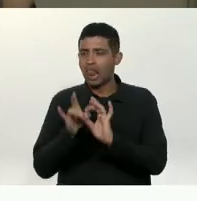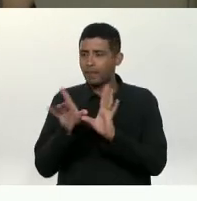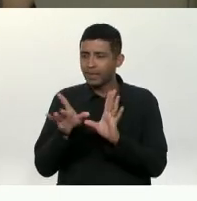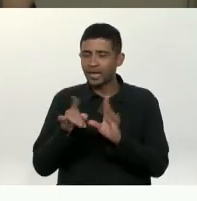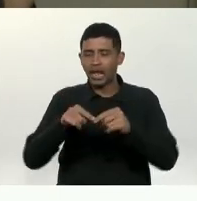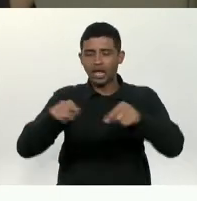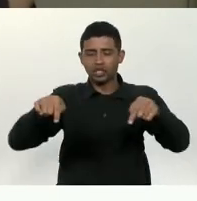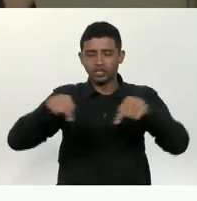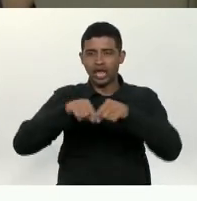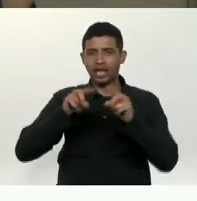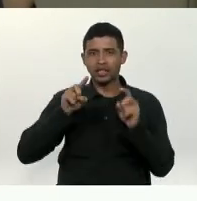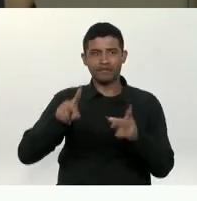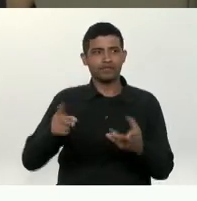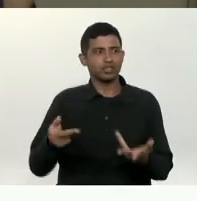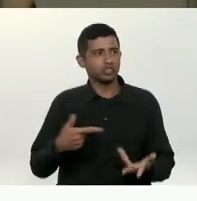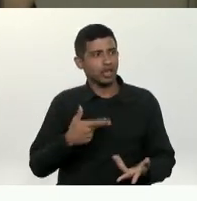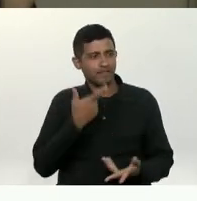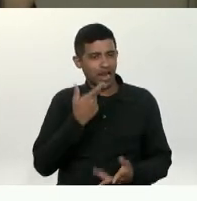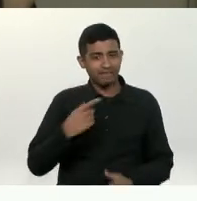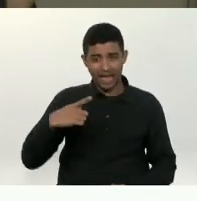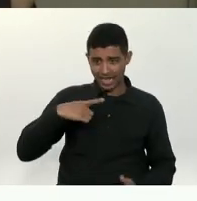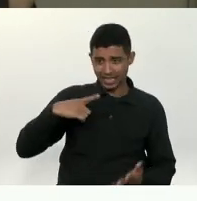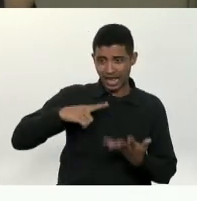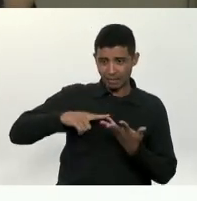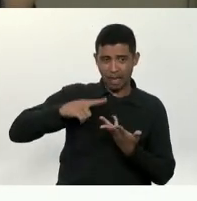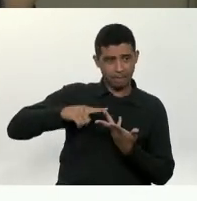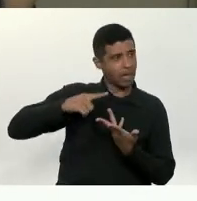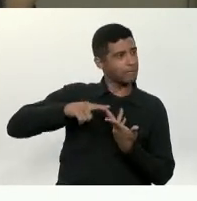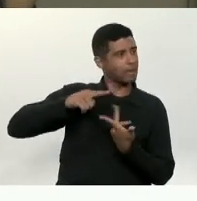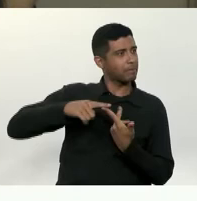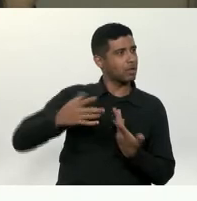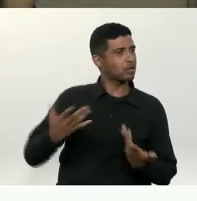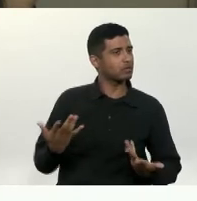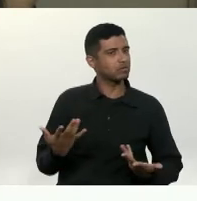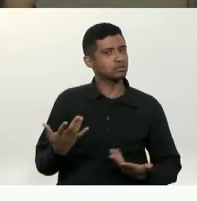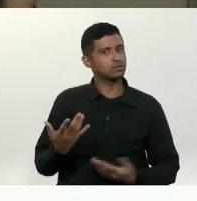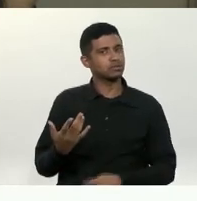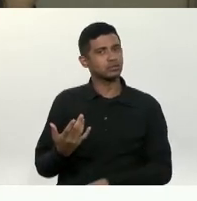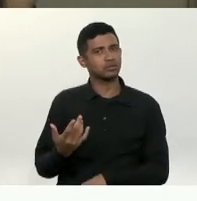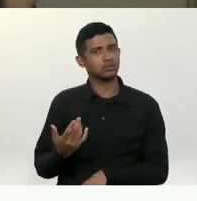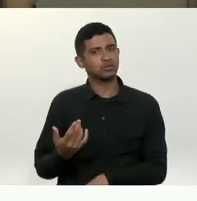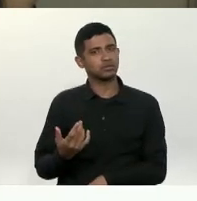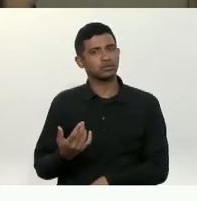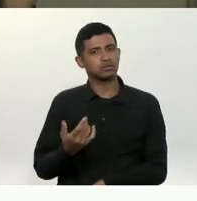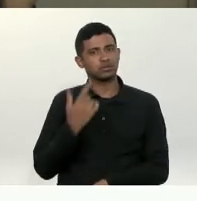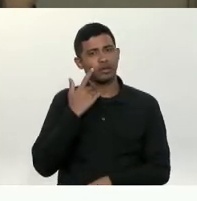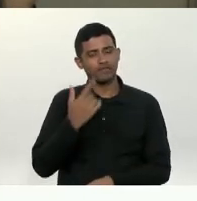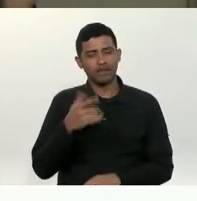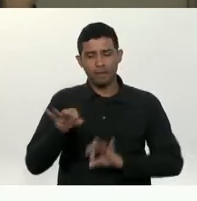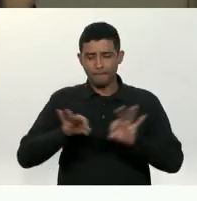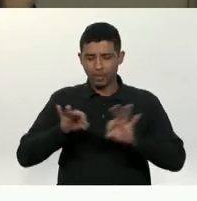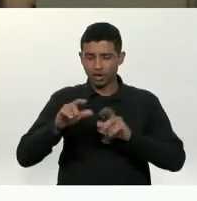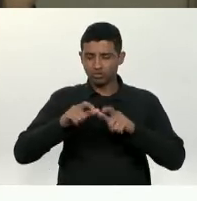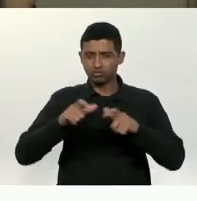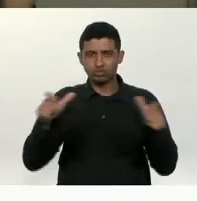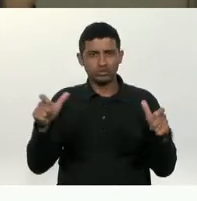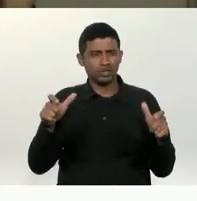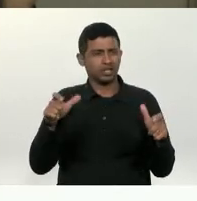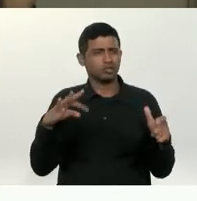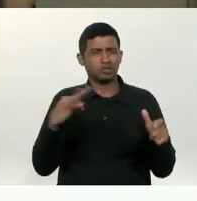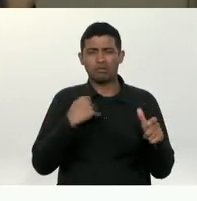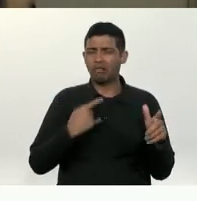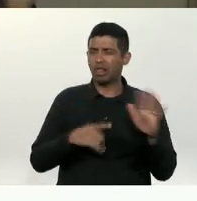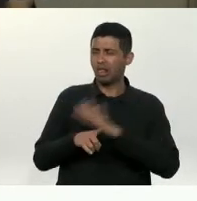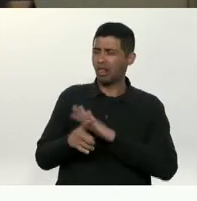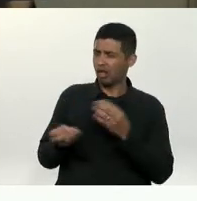terreno. Eu tenho instalação, estou autorizado a operar a GNV. E aí, na verdade, o plano de expansão se tornou um plano de especulação